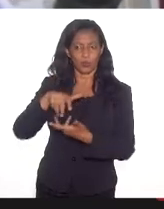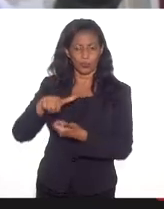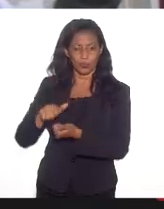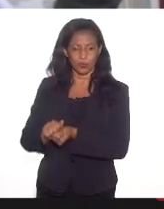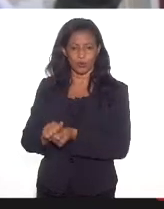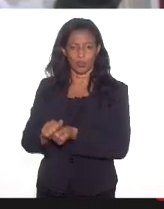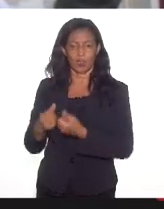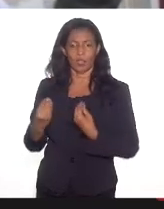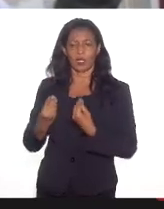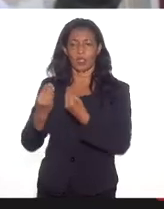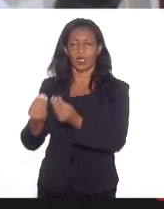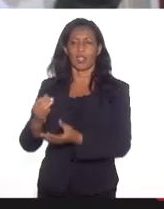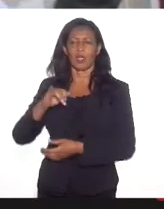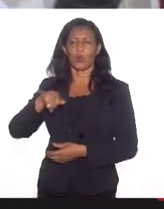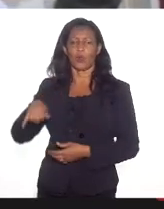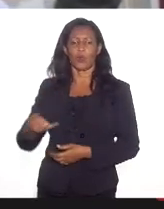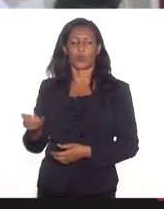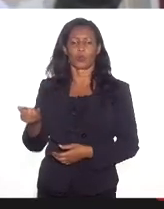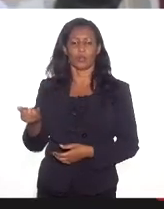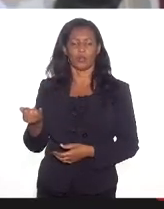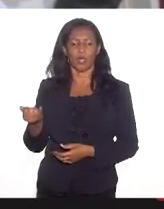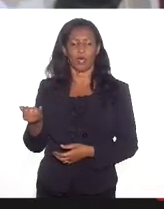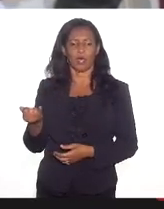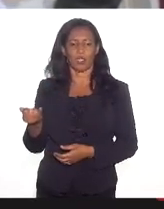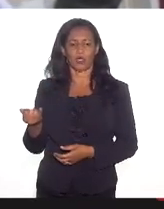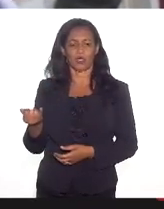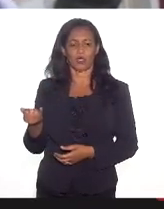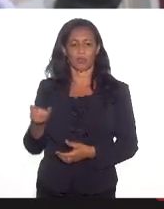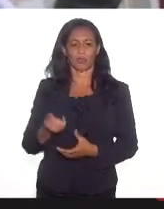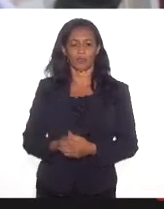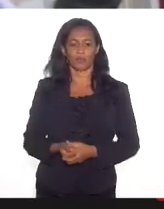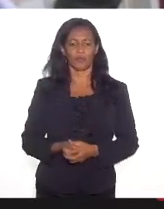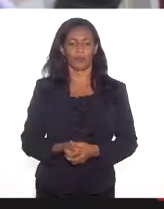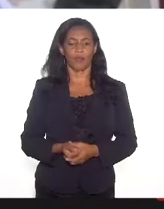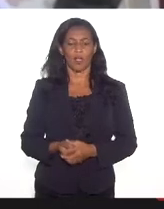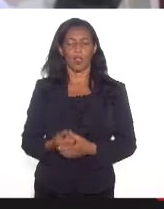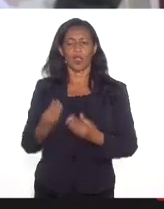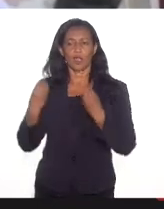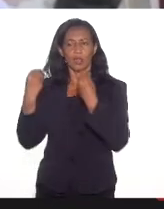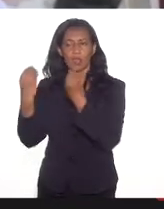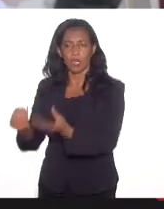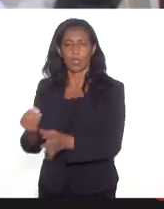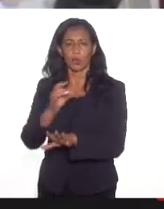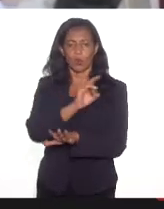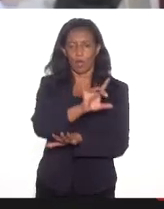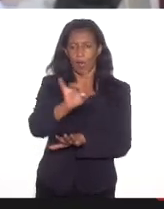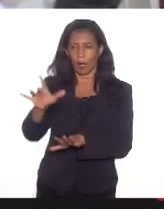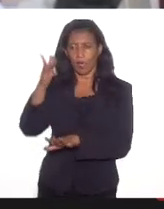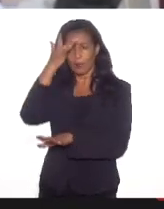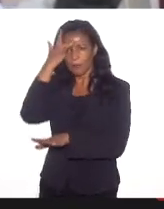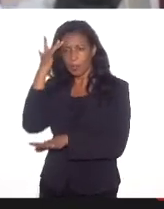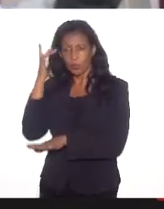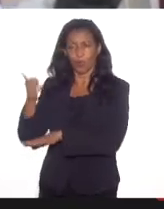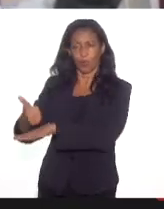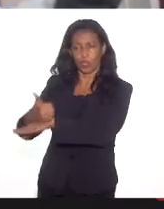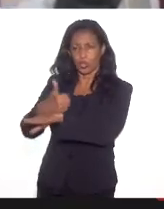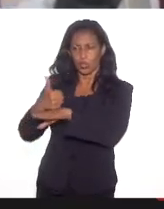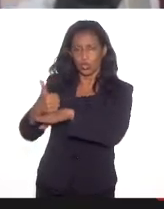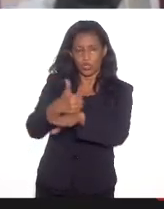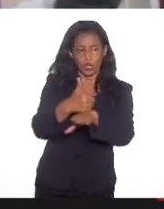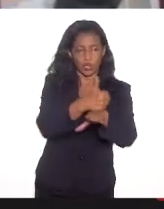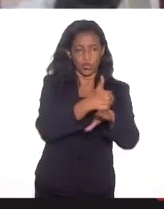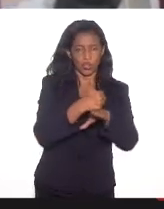redefinir as relações no mercado laboral garantindo as pessoas a dignidade de rejeitar